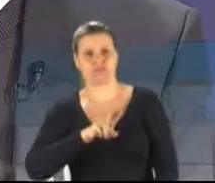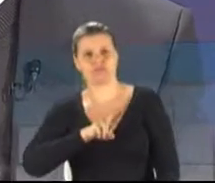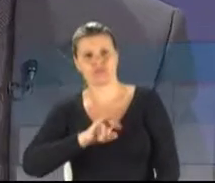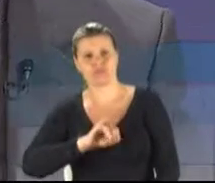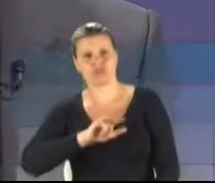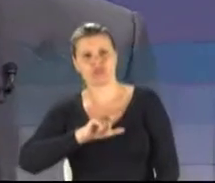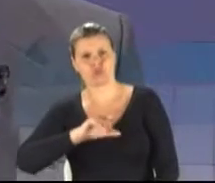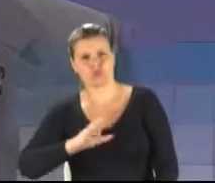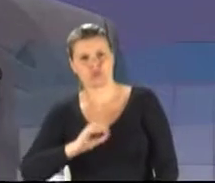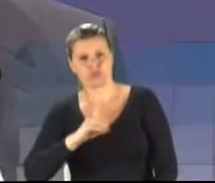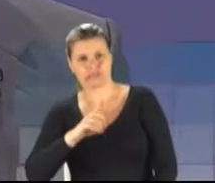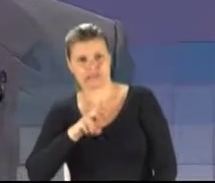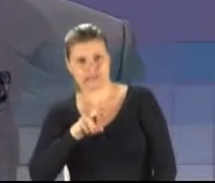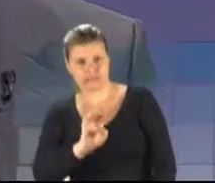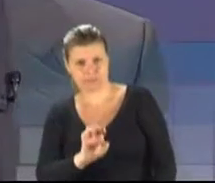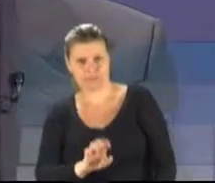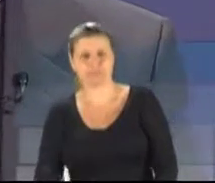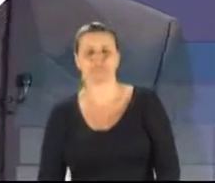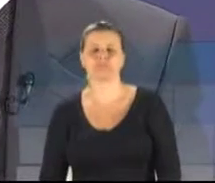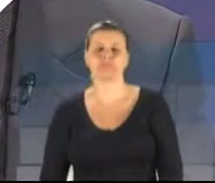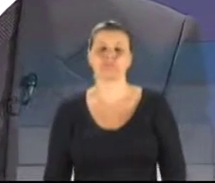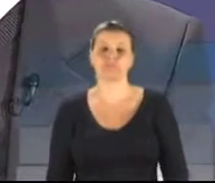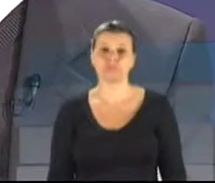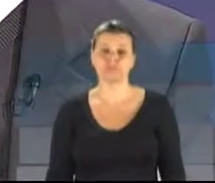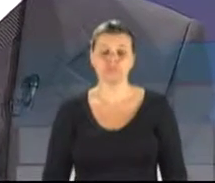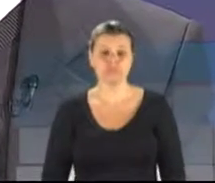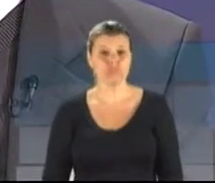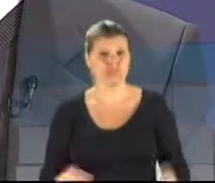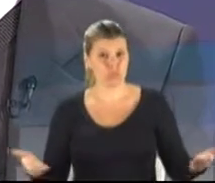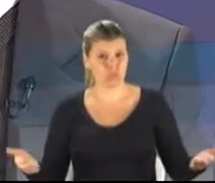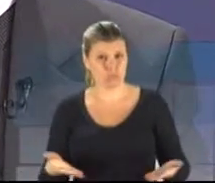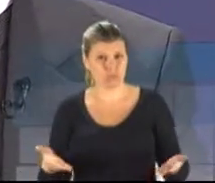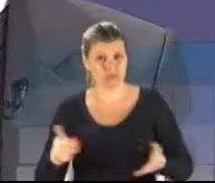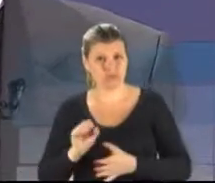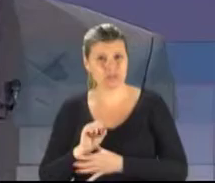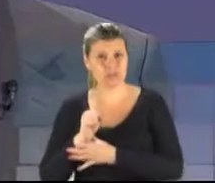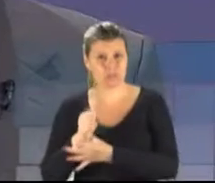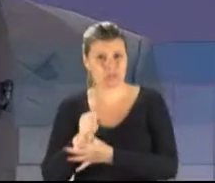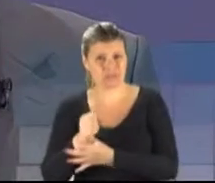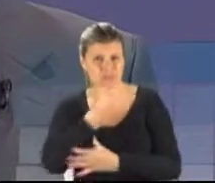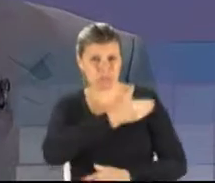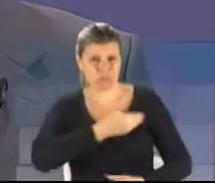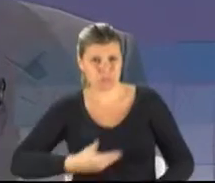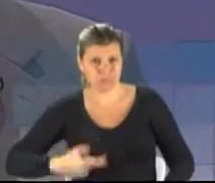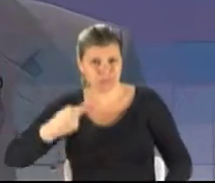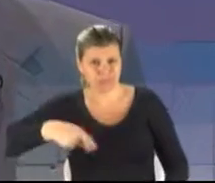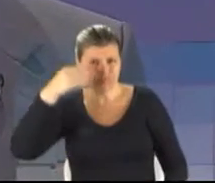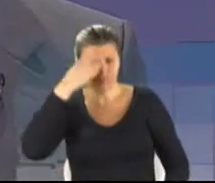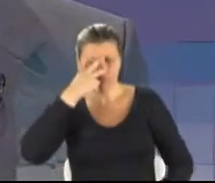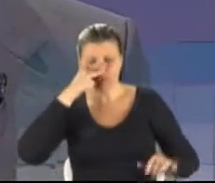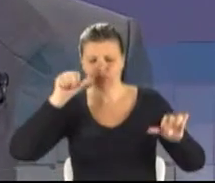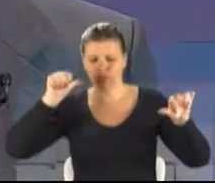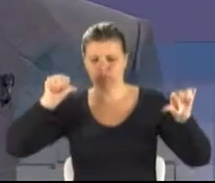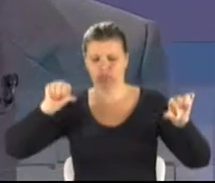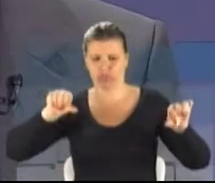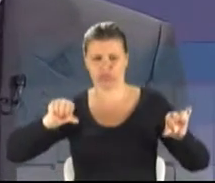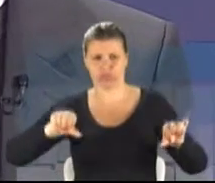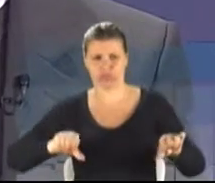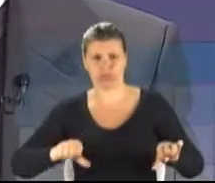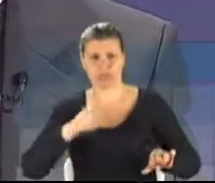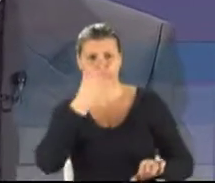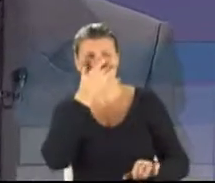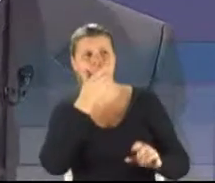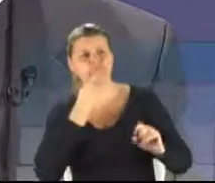vilodre a segurança pública atualmente no Brasil está um caos parece que os bandidos nesse